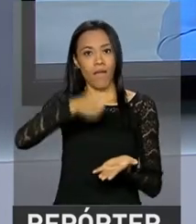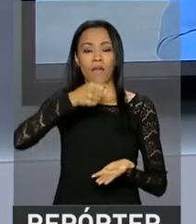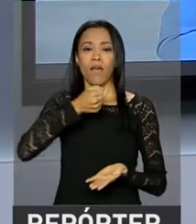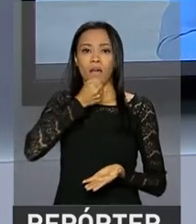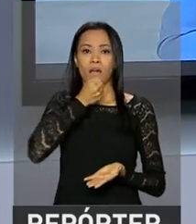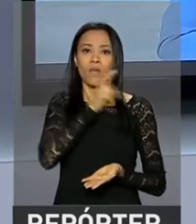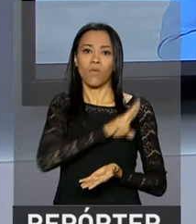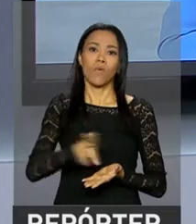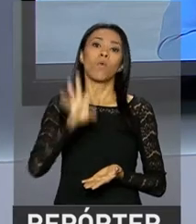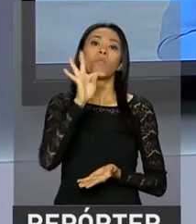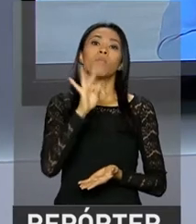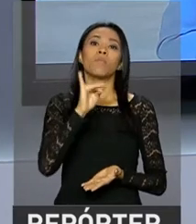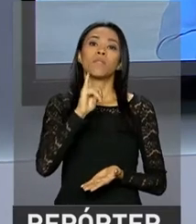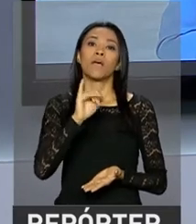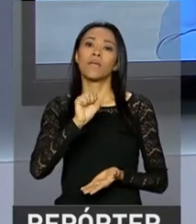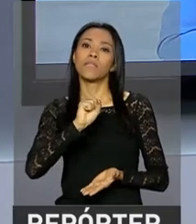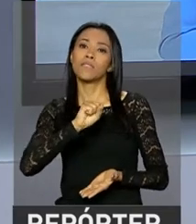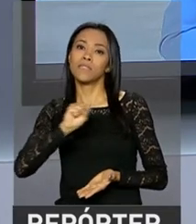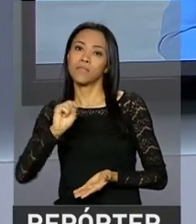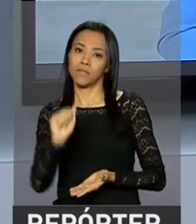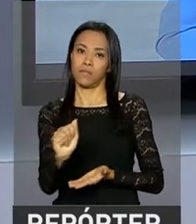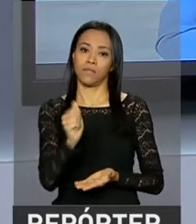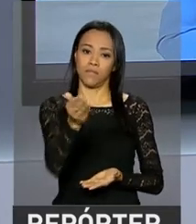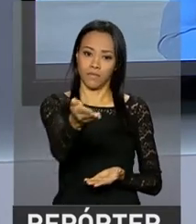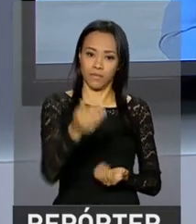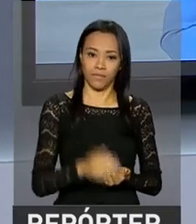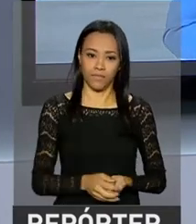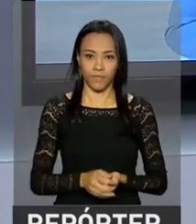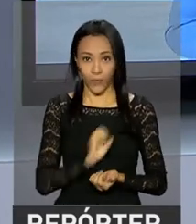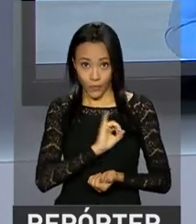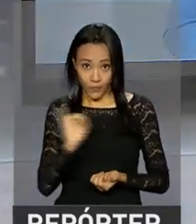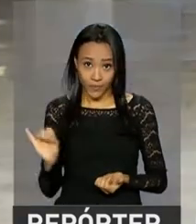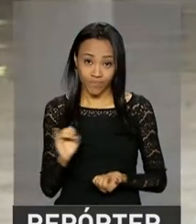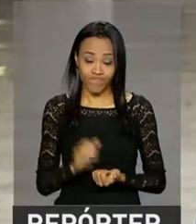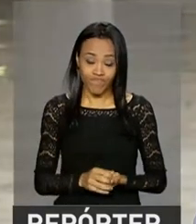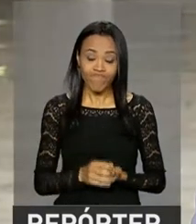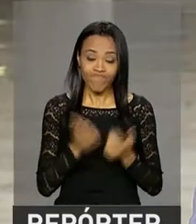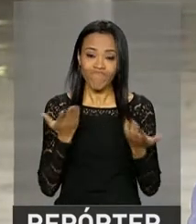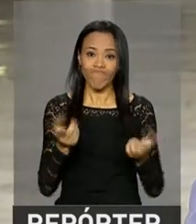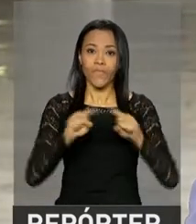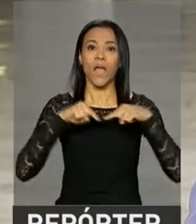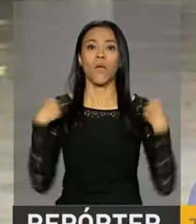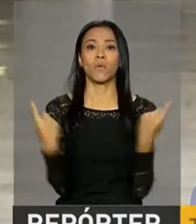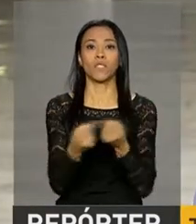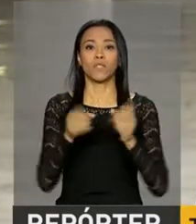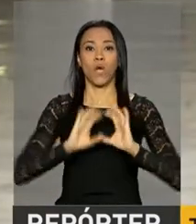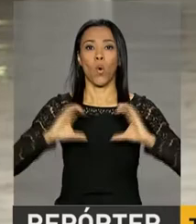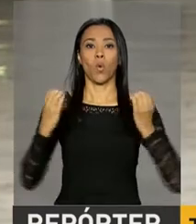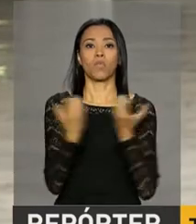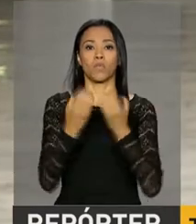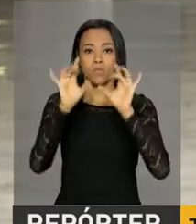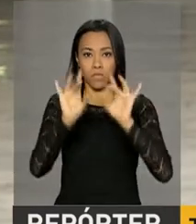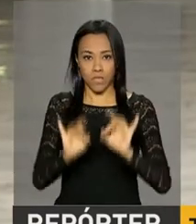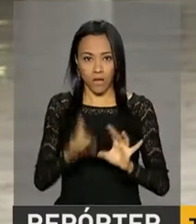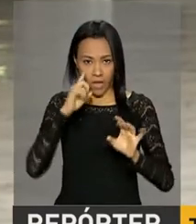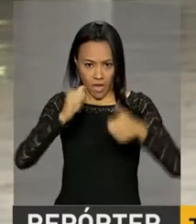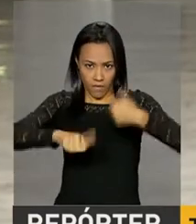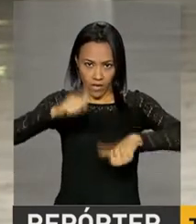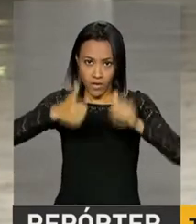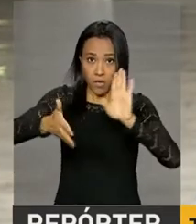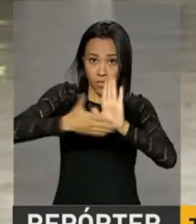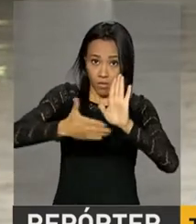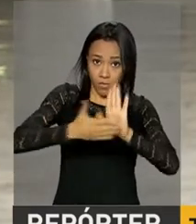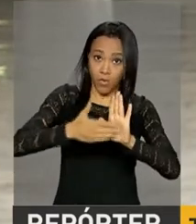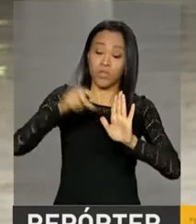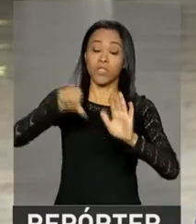informações ao vivo pra gente e taíssa ano a leandro a reunião na comissão especial que analisa o projeto de reforma da previdência